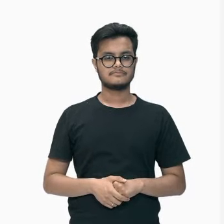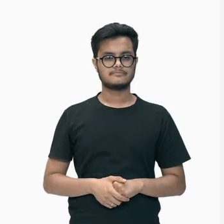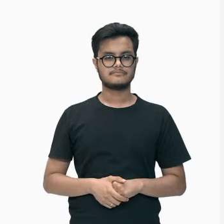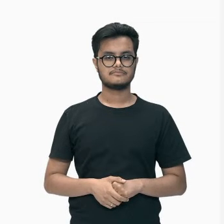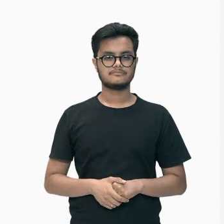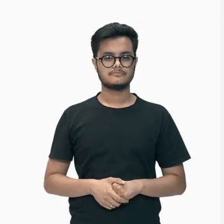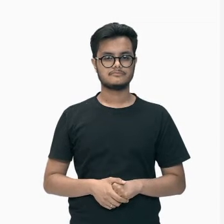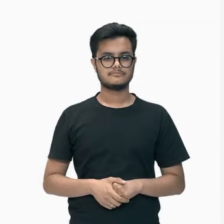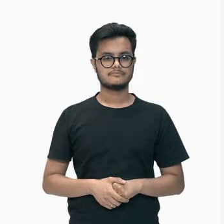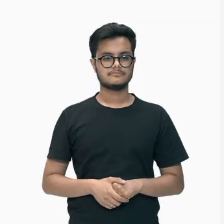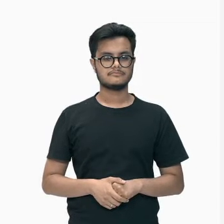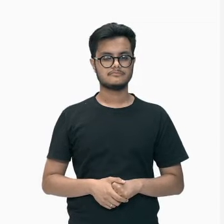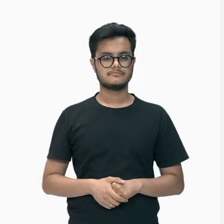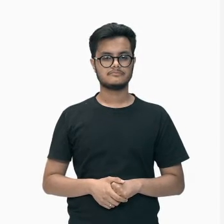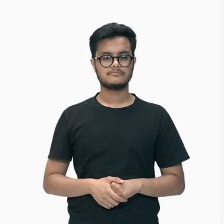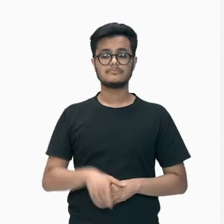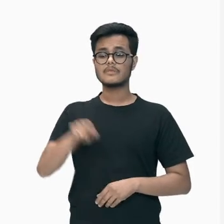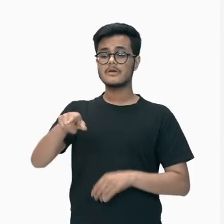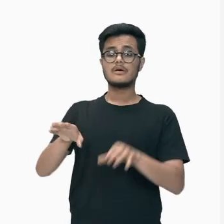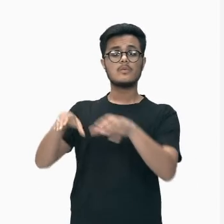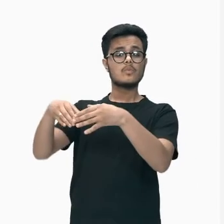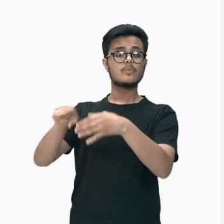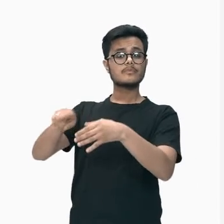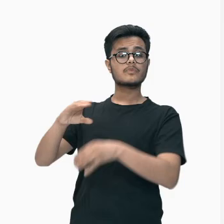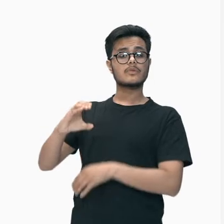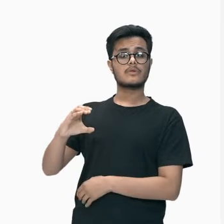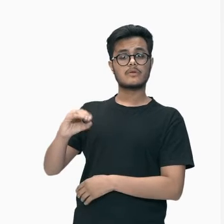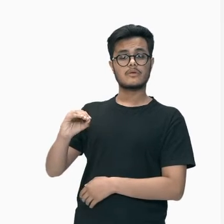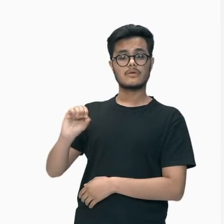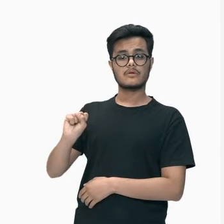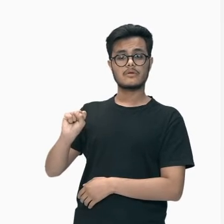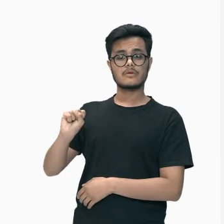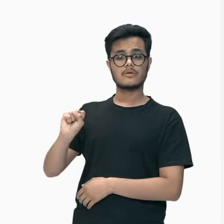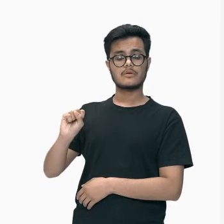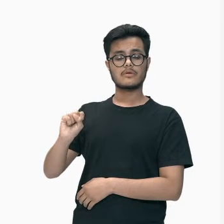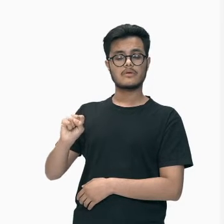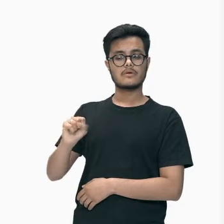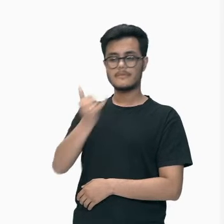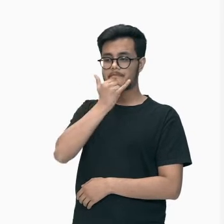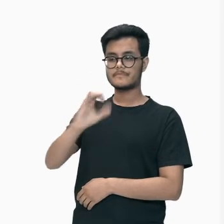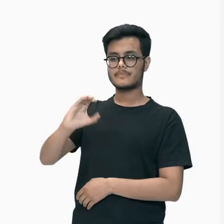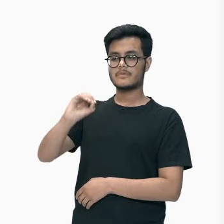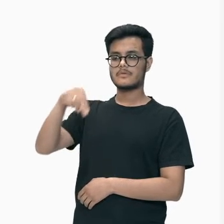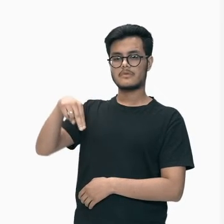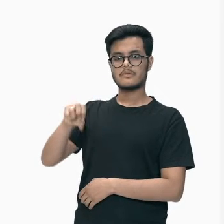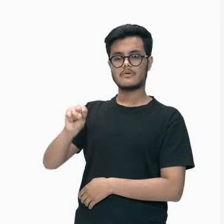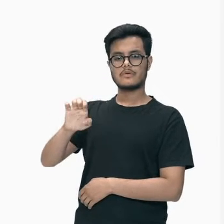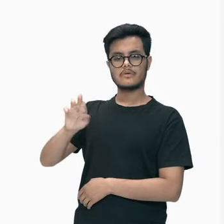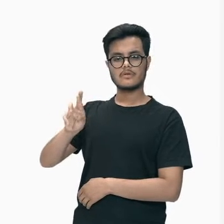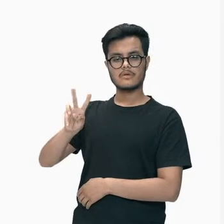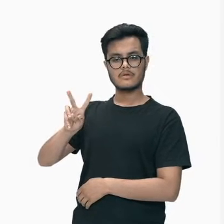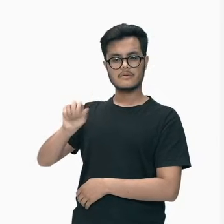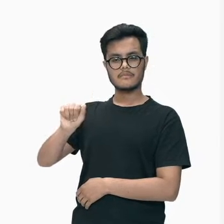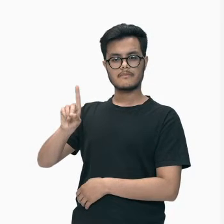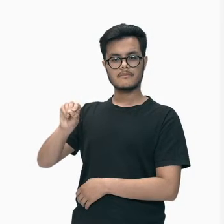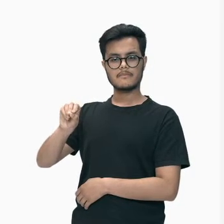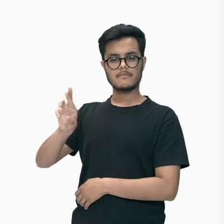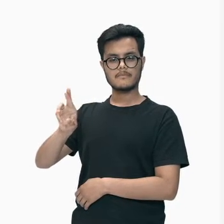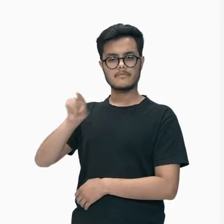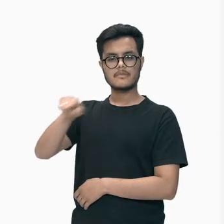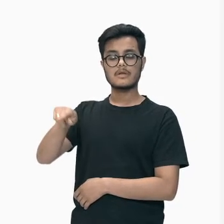Conservadores, o que defendia os conservadores? Os conservadores defendiam uma